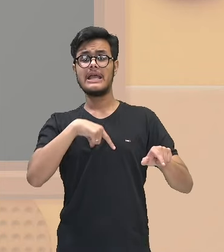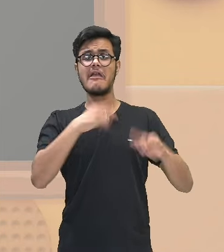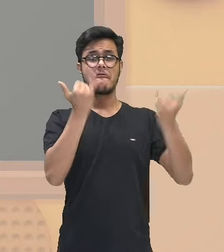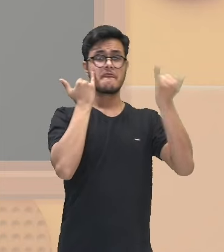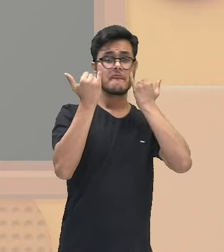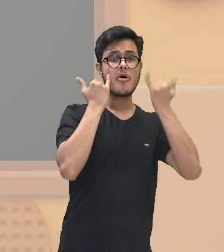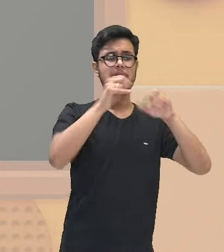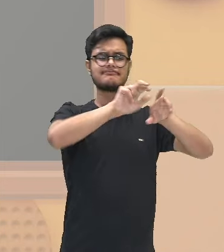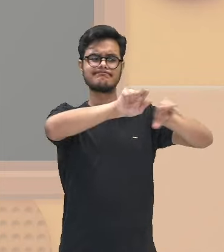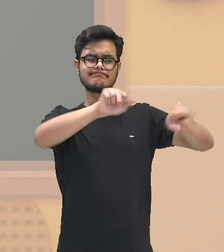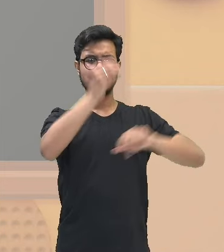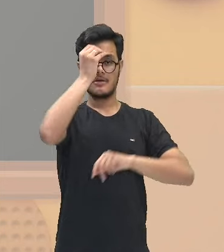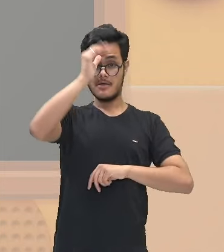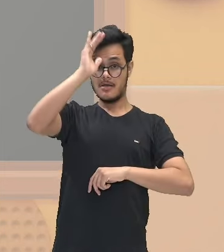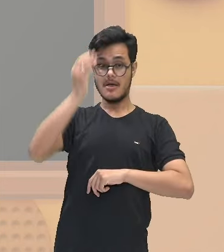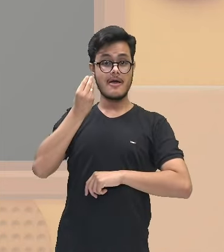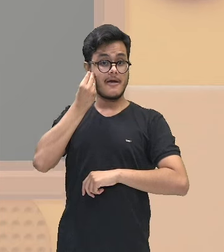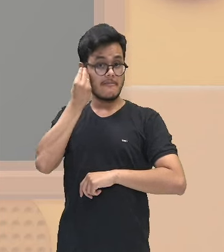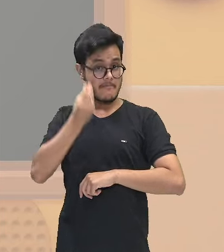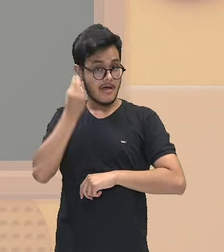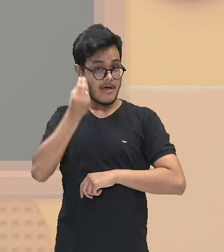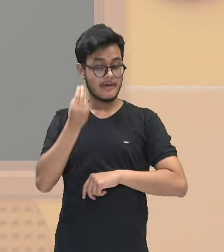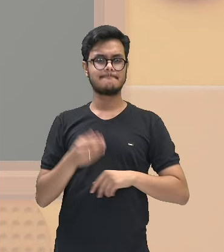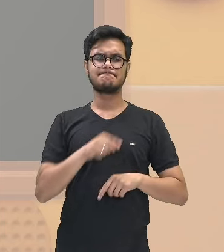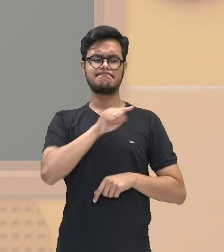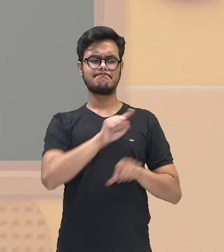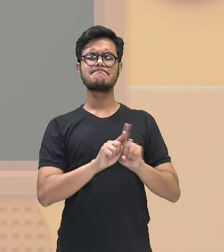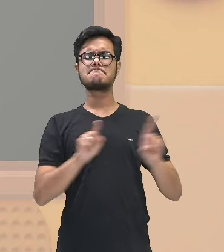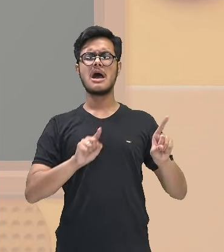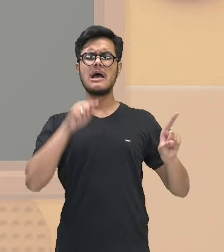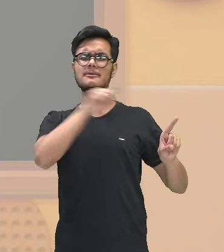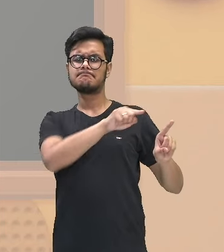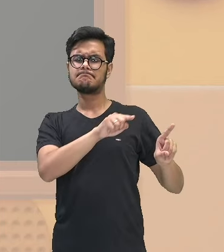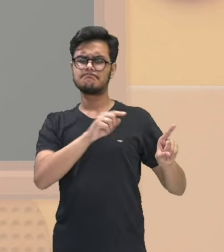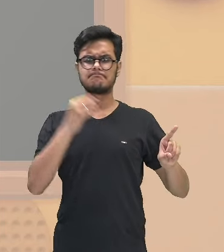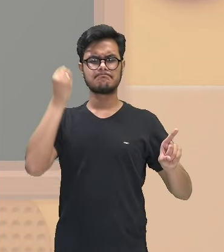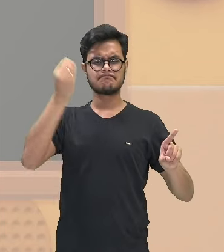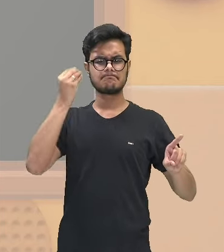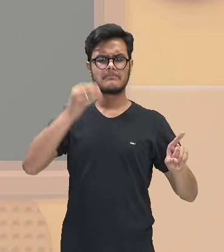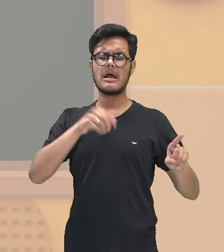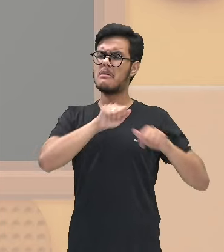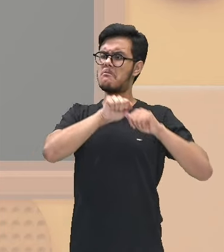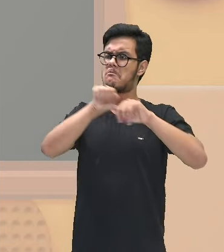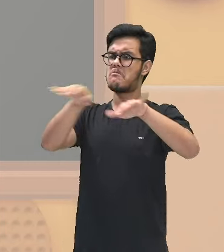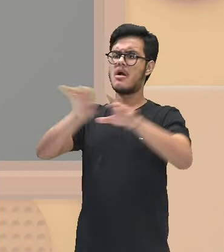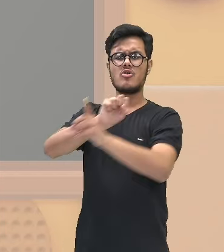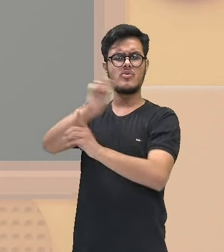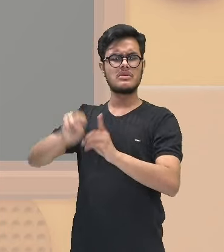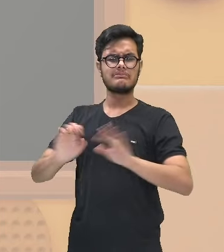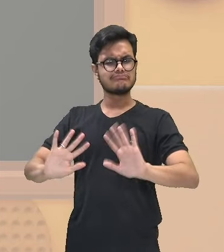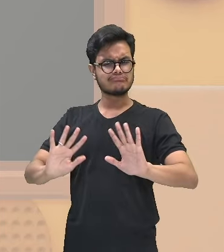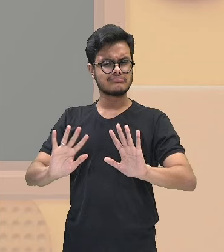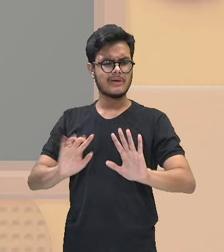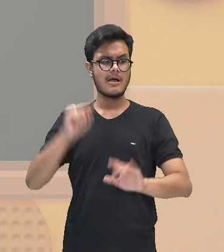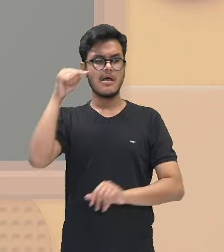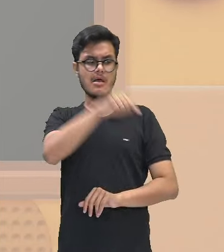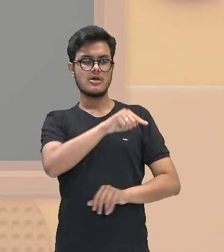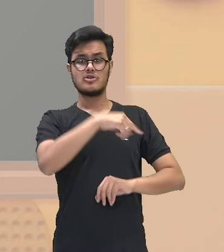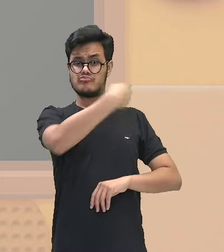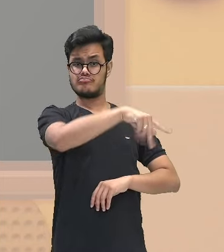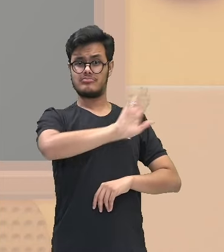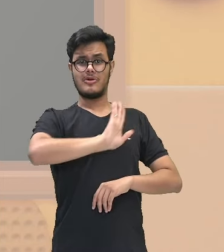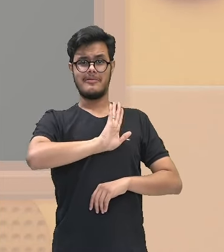tipo de conhecimento. E esse conhecimento, claro, não era levado para a sociedade em geral, até porque